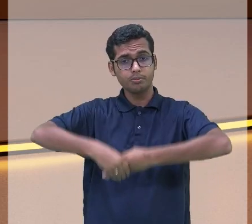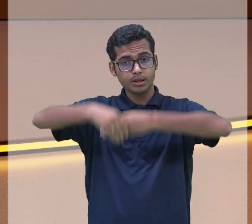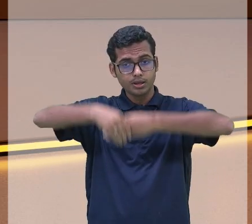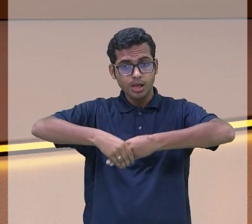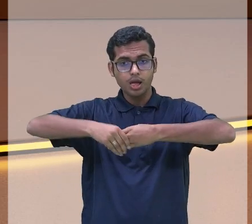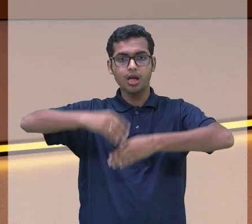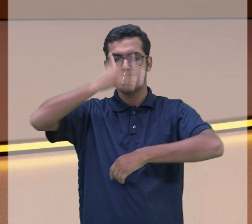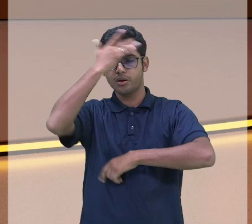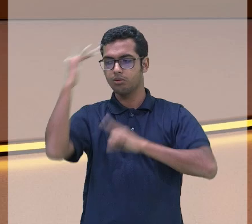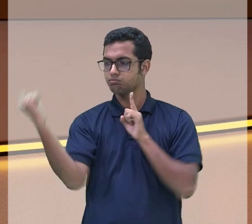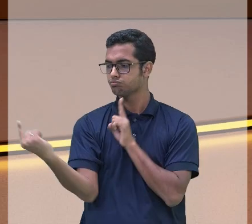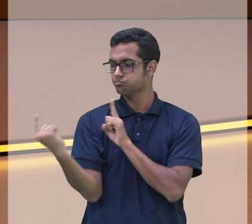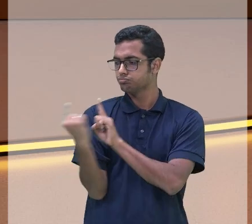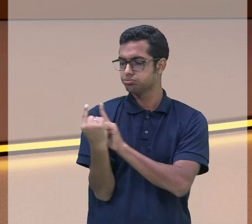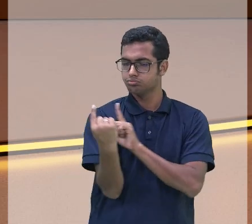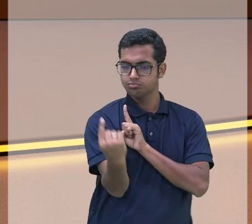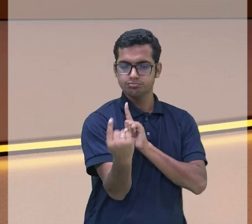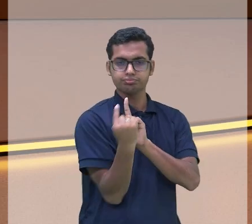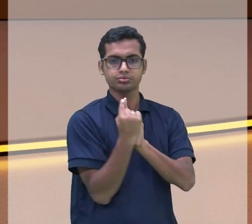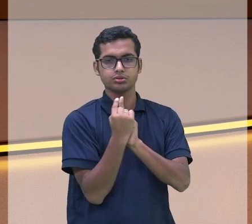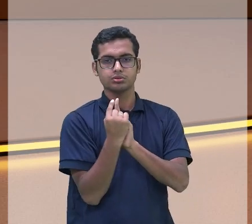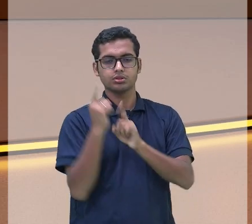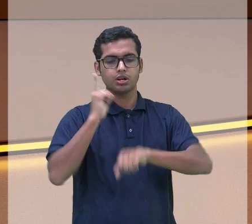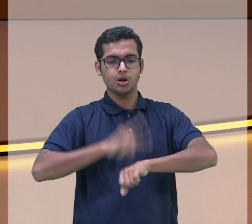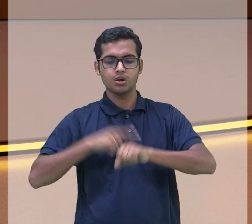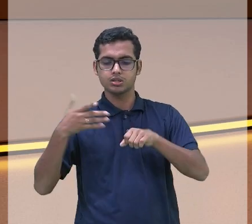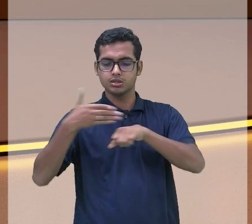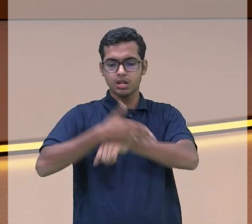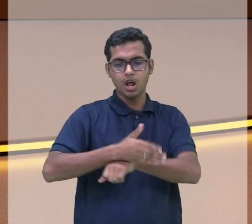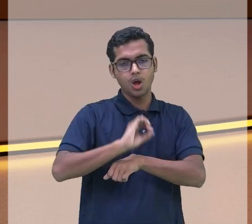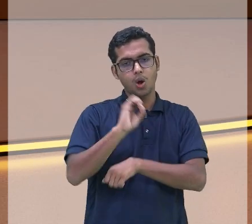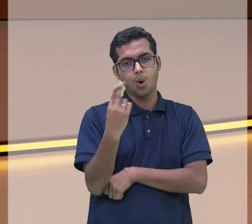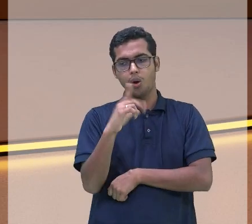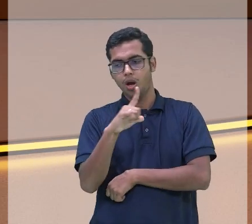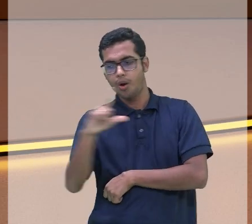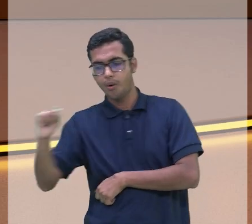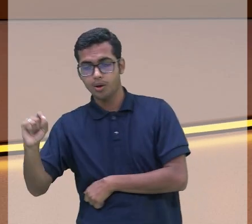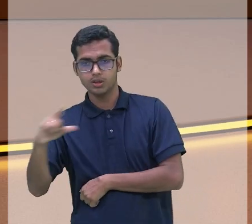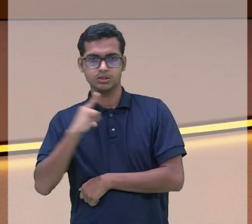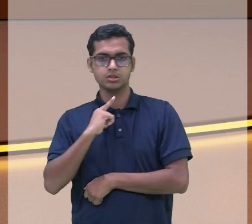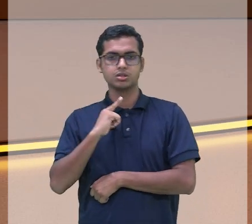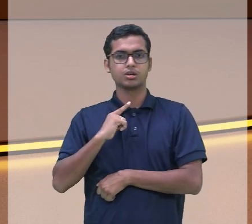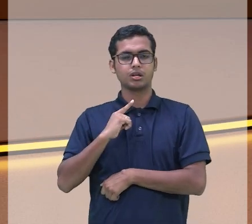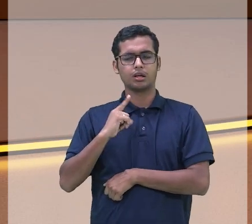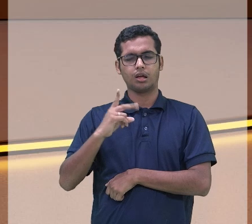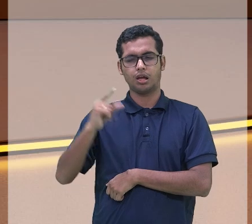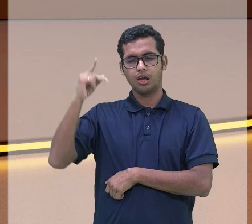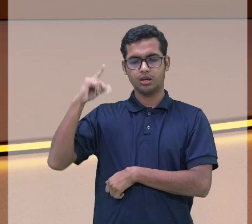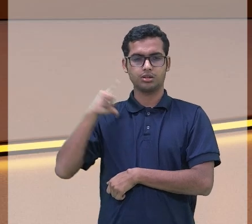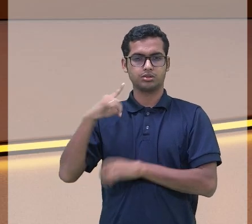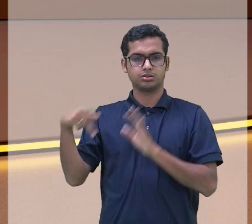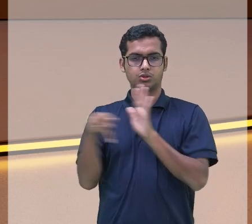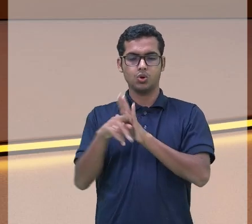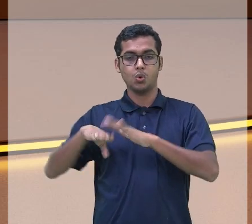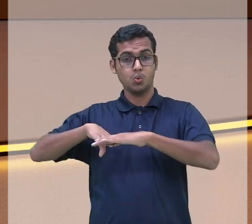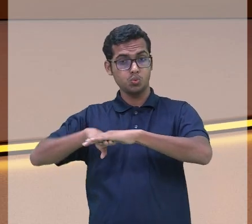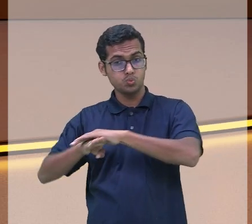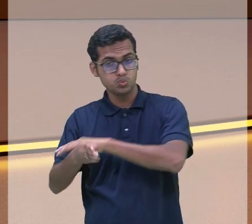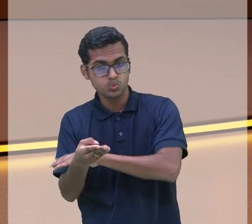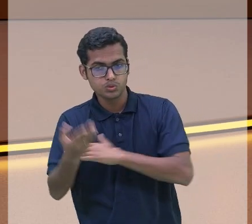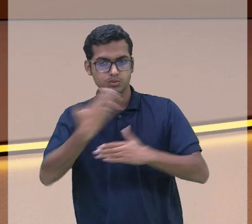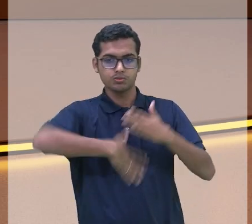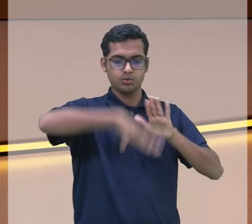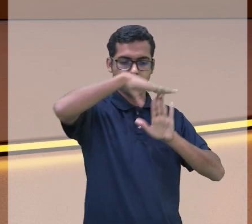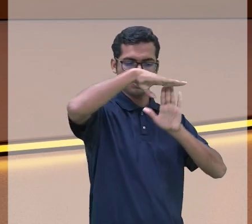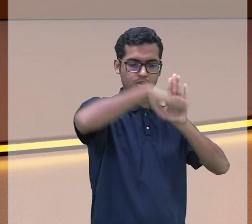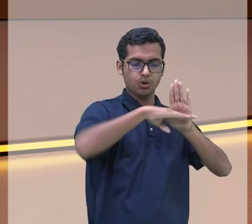que existia todo um rito de etiqueta, todo um rito de costume para relacionar-se com a corte do